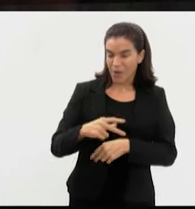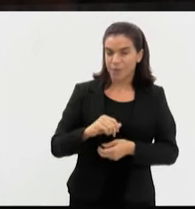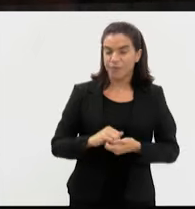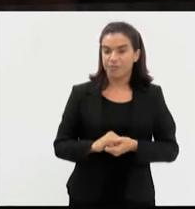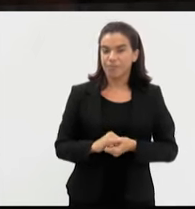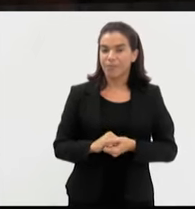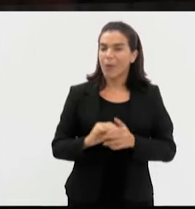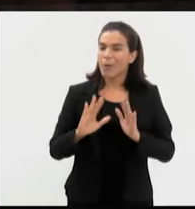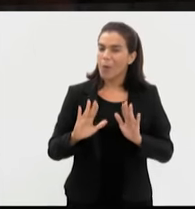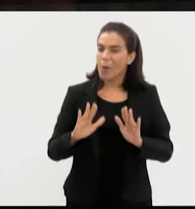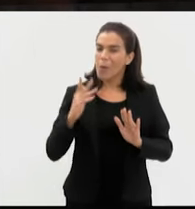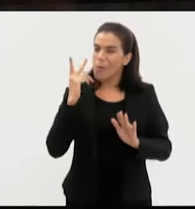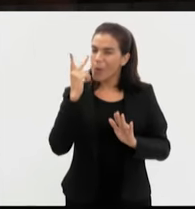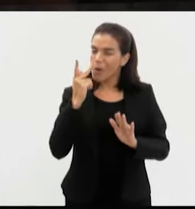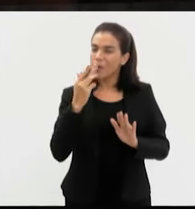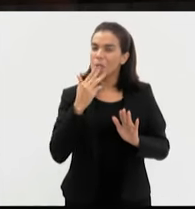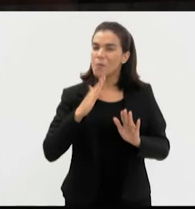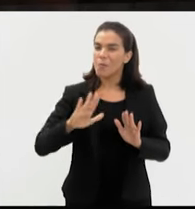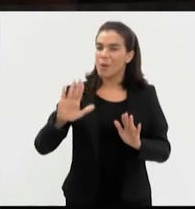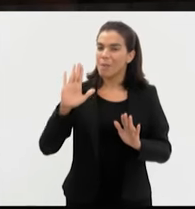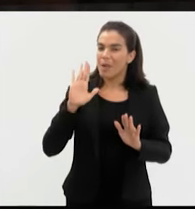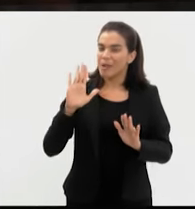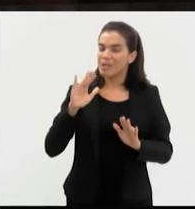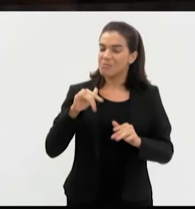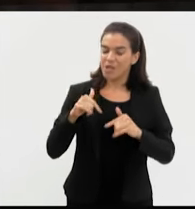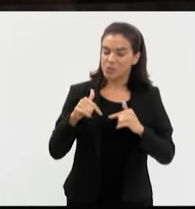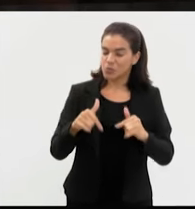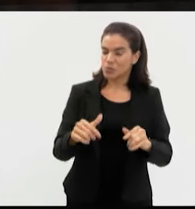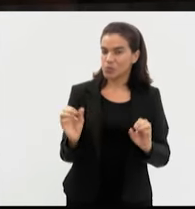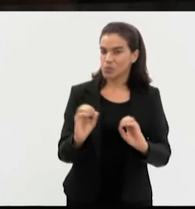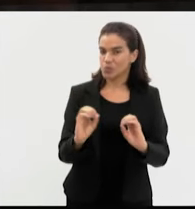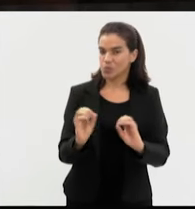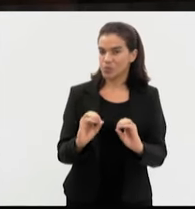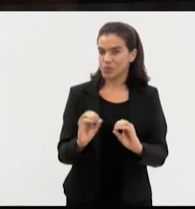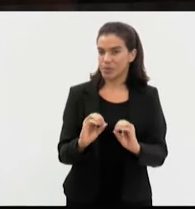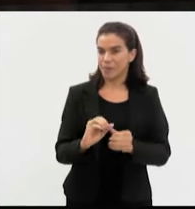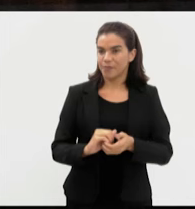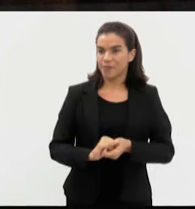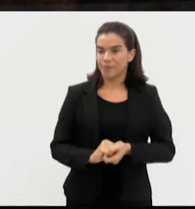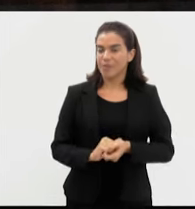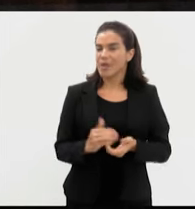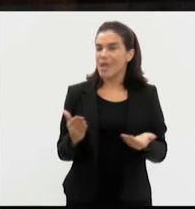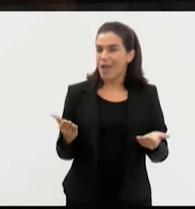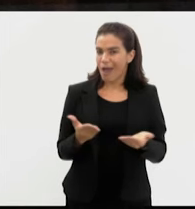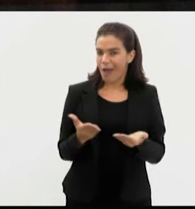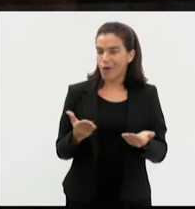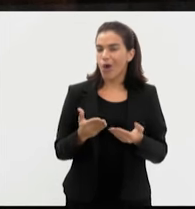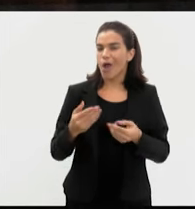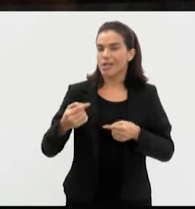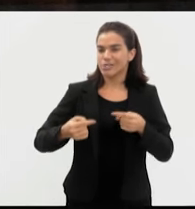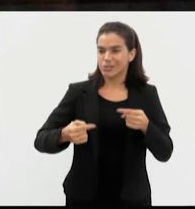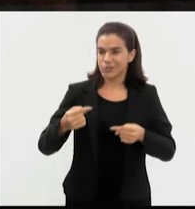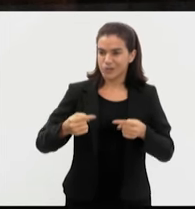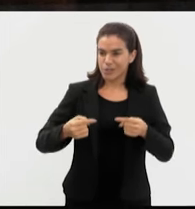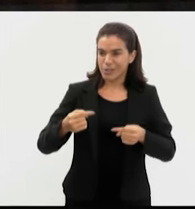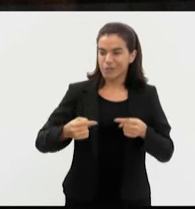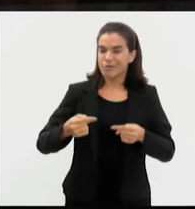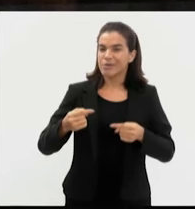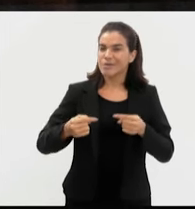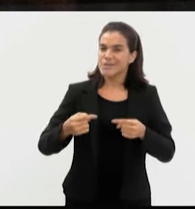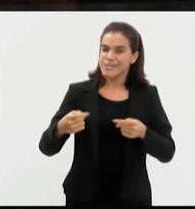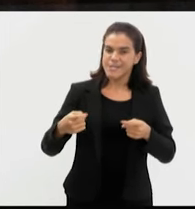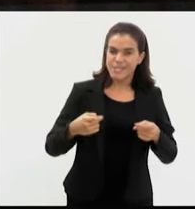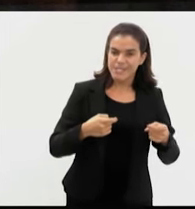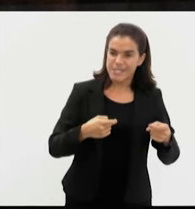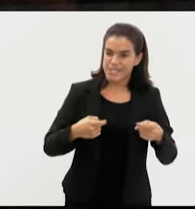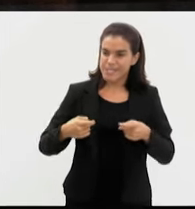prometem mas não praticam e não fazem e é a hora de vir trazer isso à tona essa discussão e começar a guerrear Como